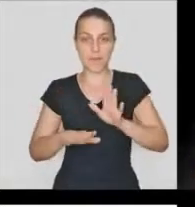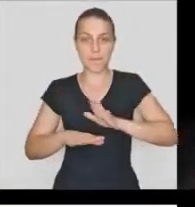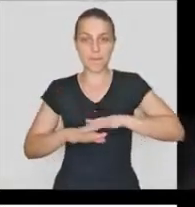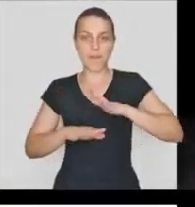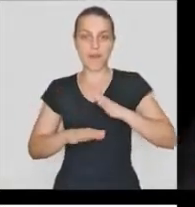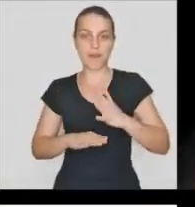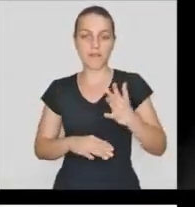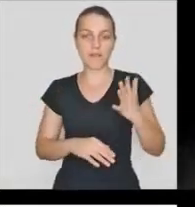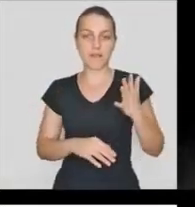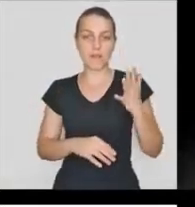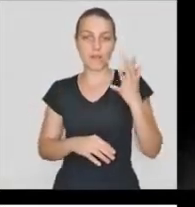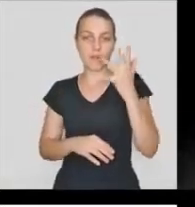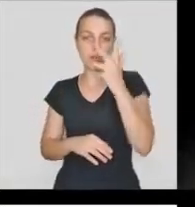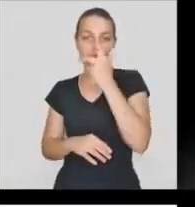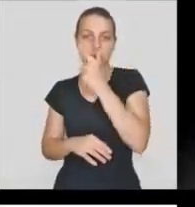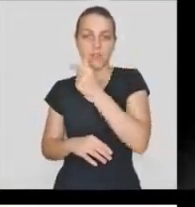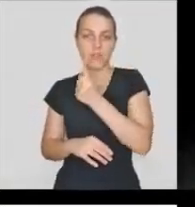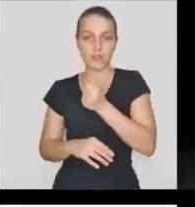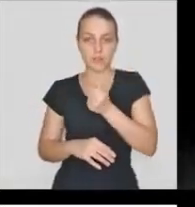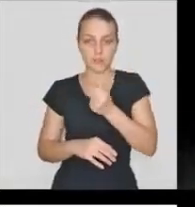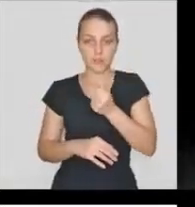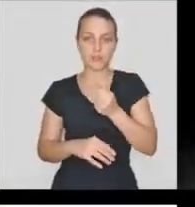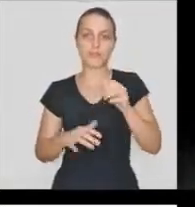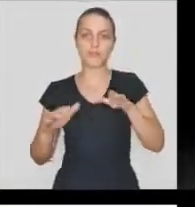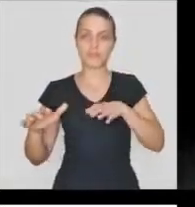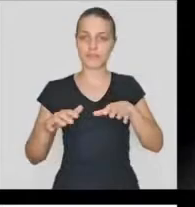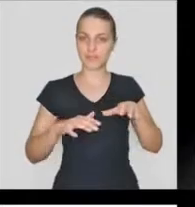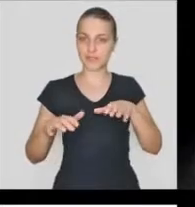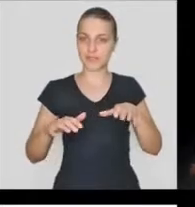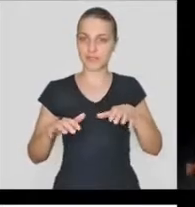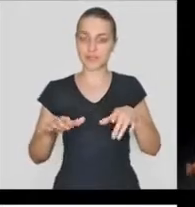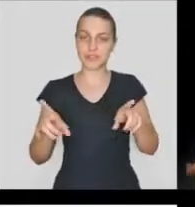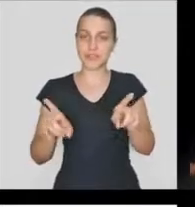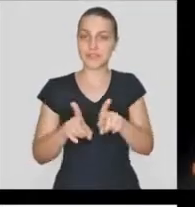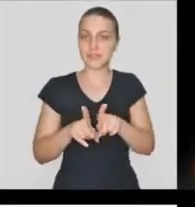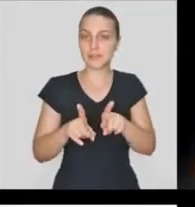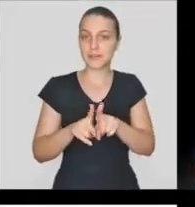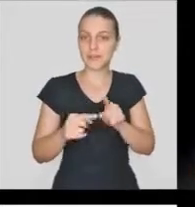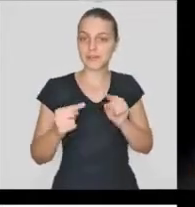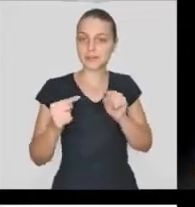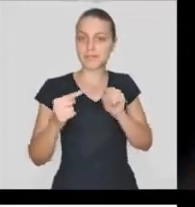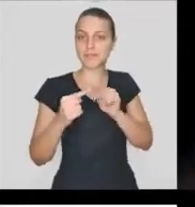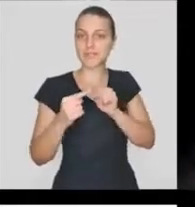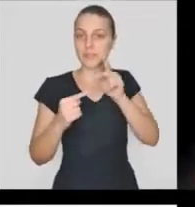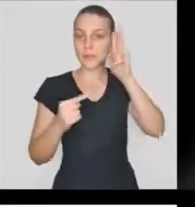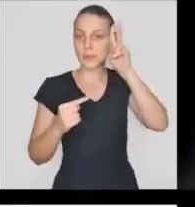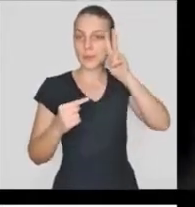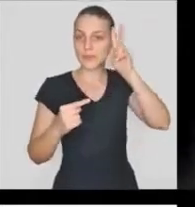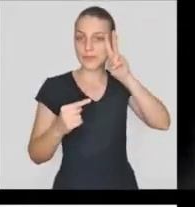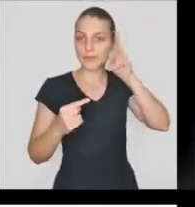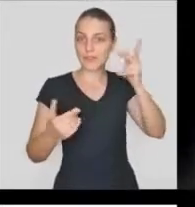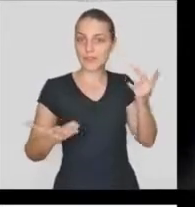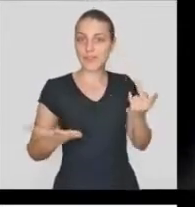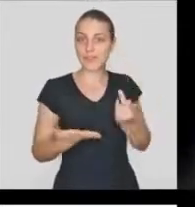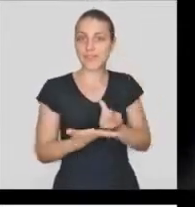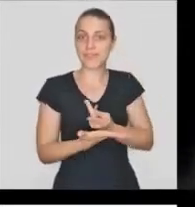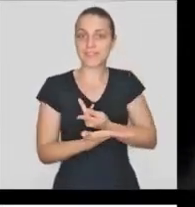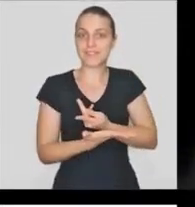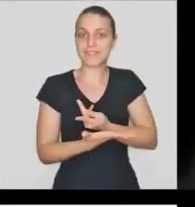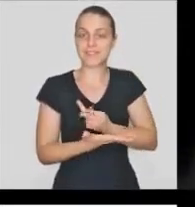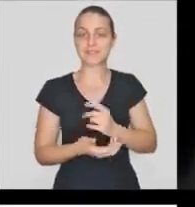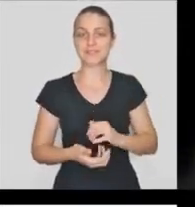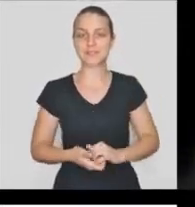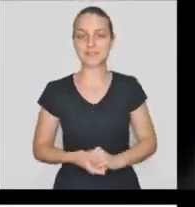realçar a força do movimento e geralmente descrevem uma narrativa, né? Lá em cima nós temos um